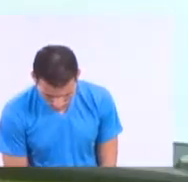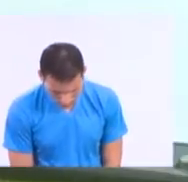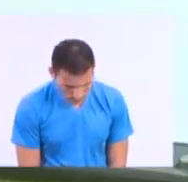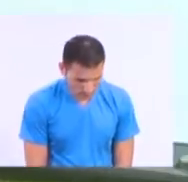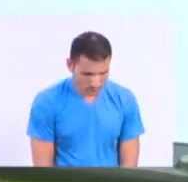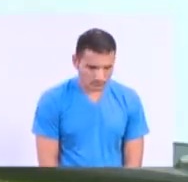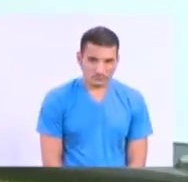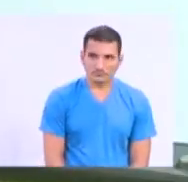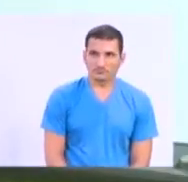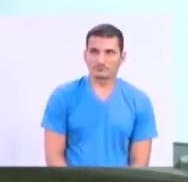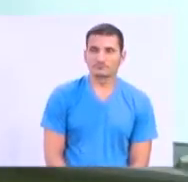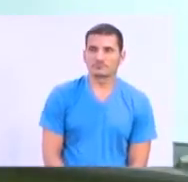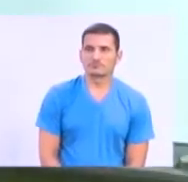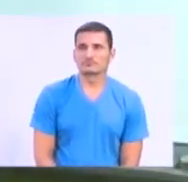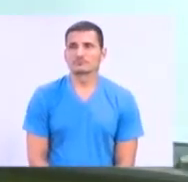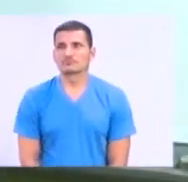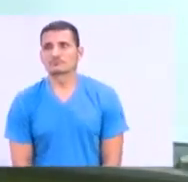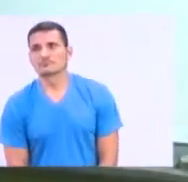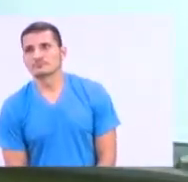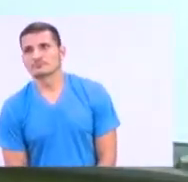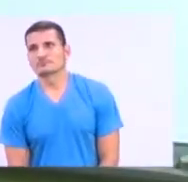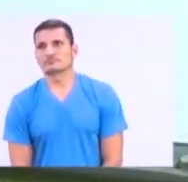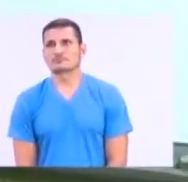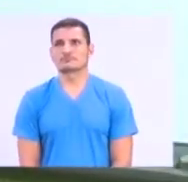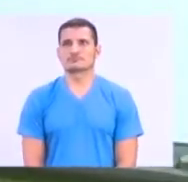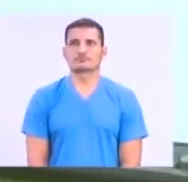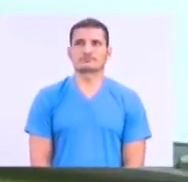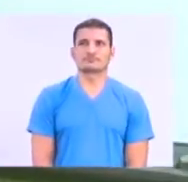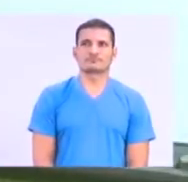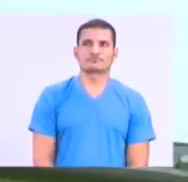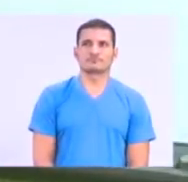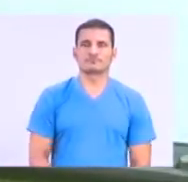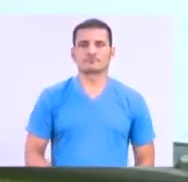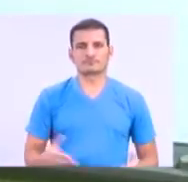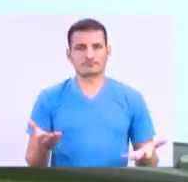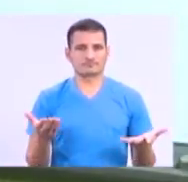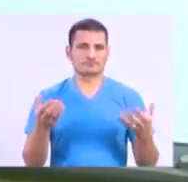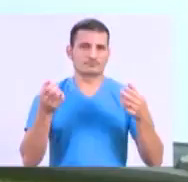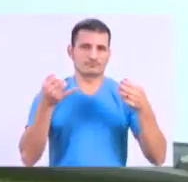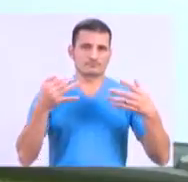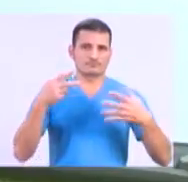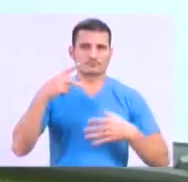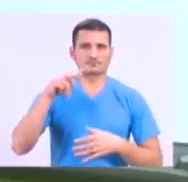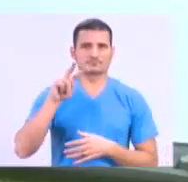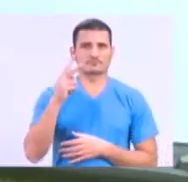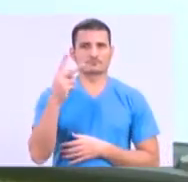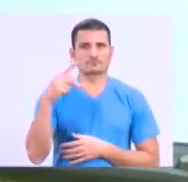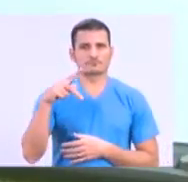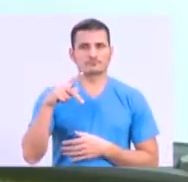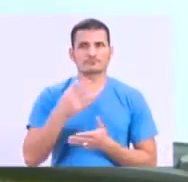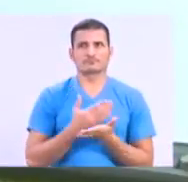Bom, basicamente, alunos, é isso que a gente tem para falar sobre PHP. Inicialmente, um